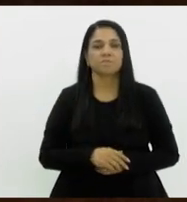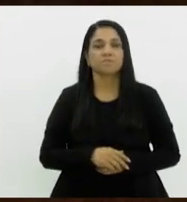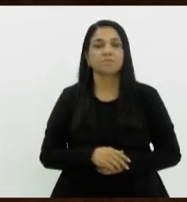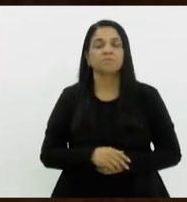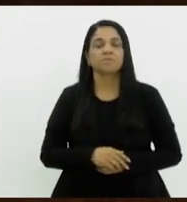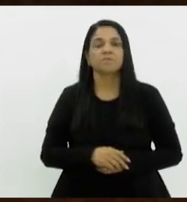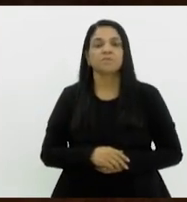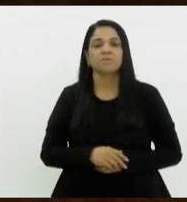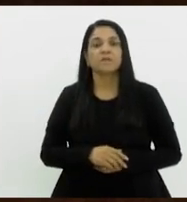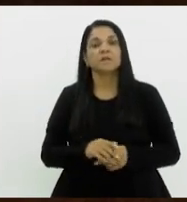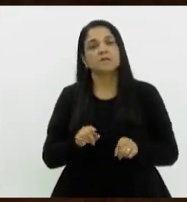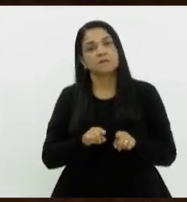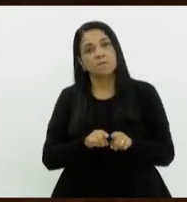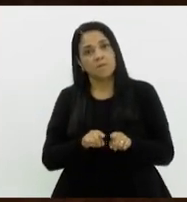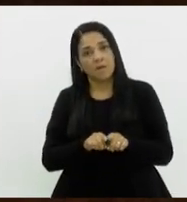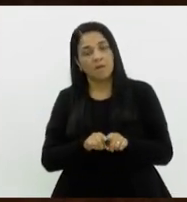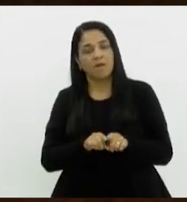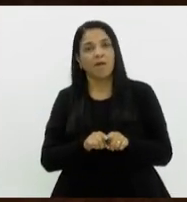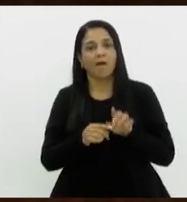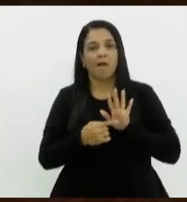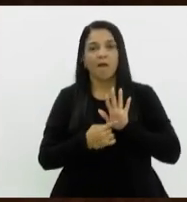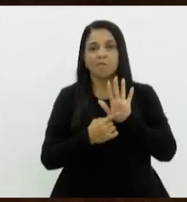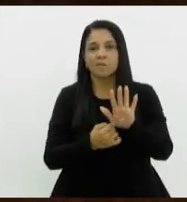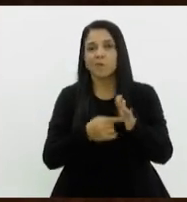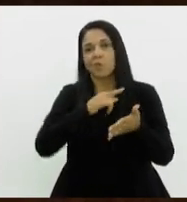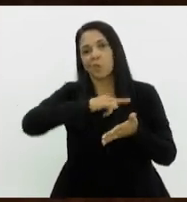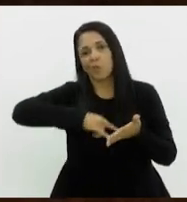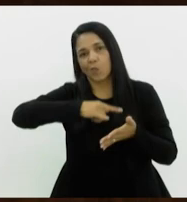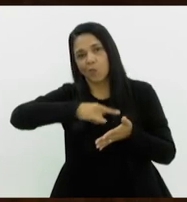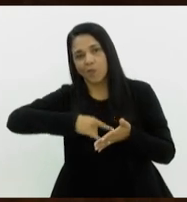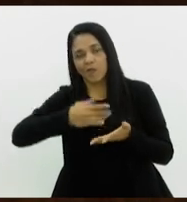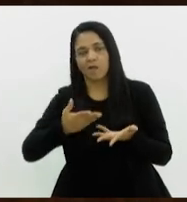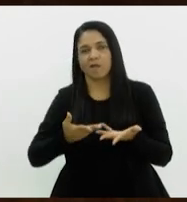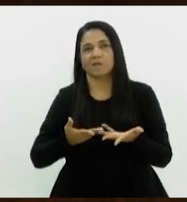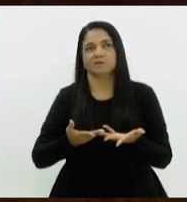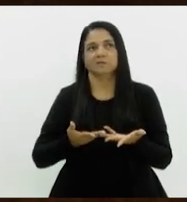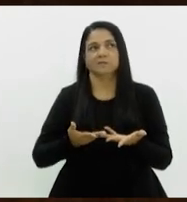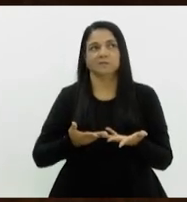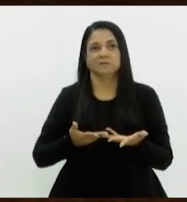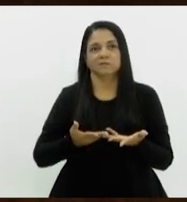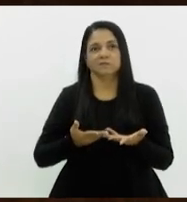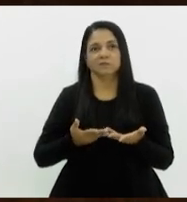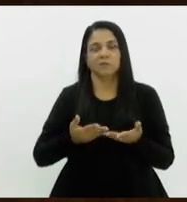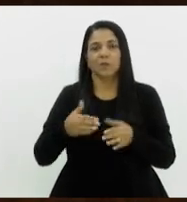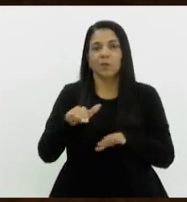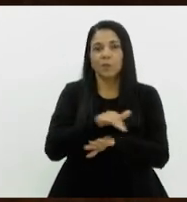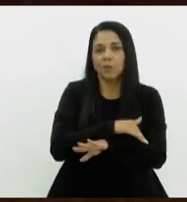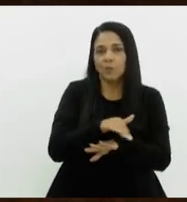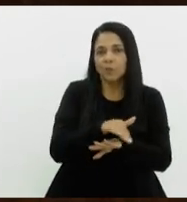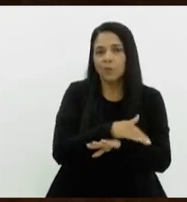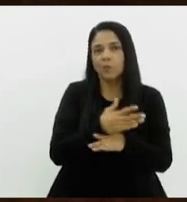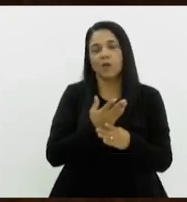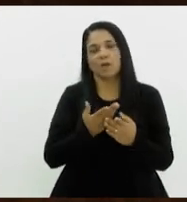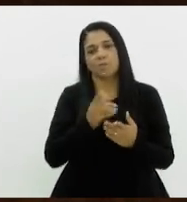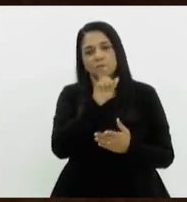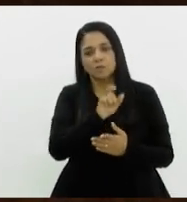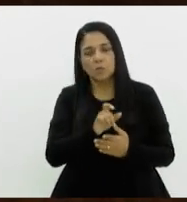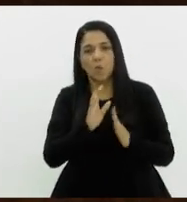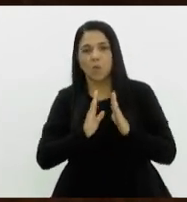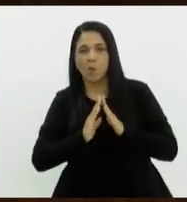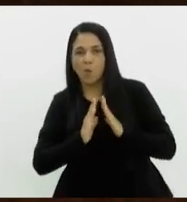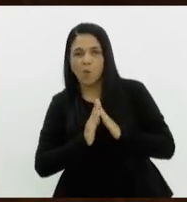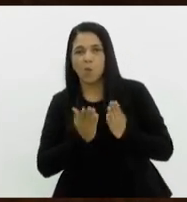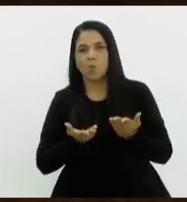até mesmo, muitas vezes, a apresentação de documentos, o endereço, aonde que a pessoa mora,